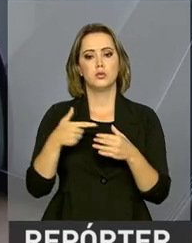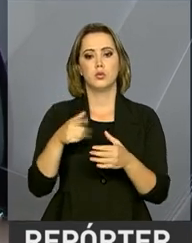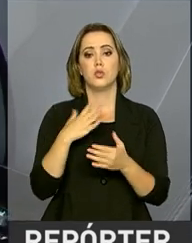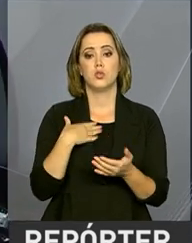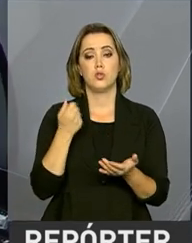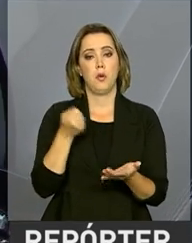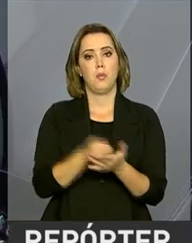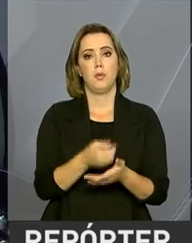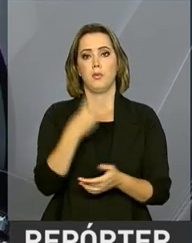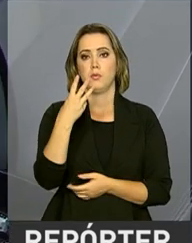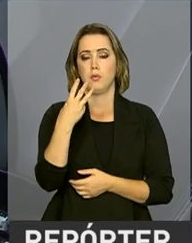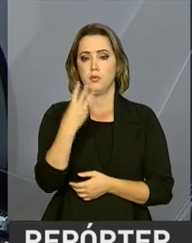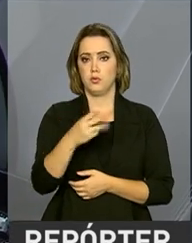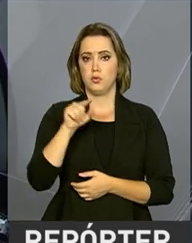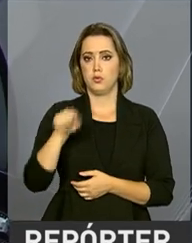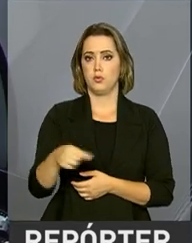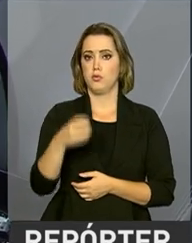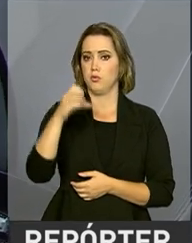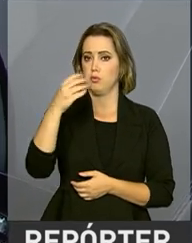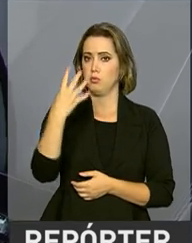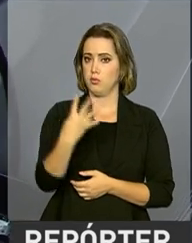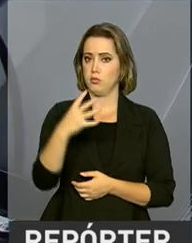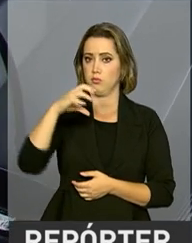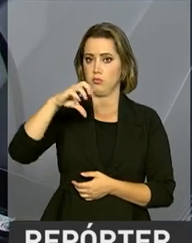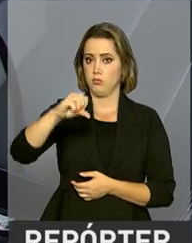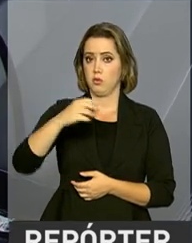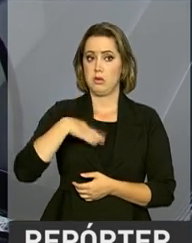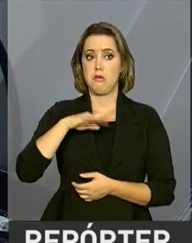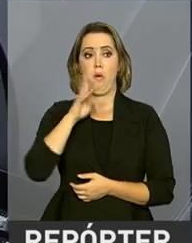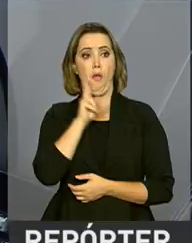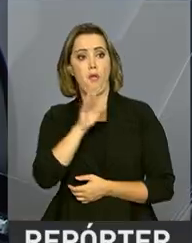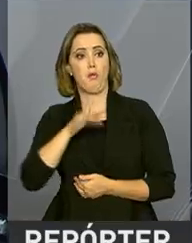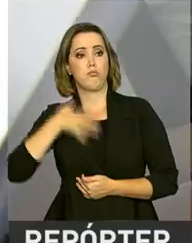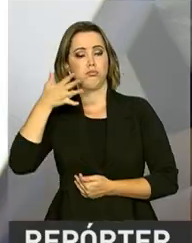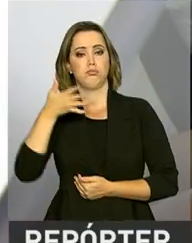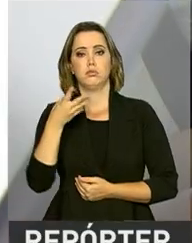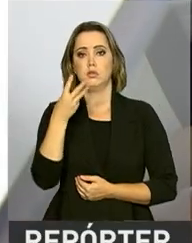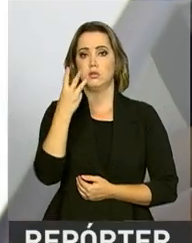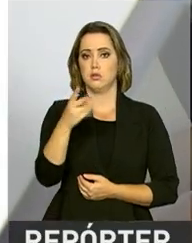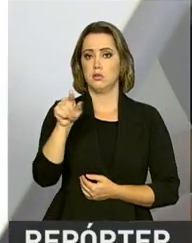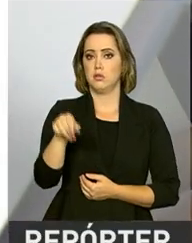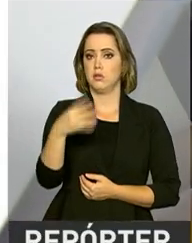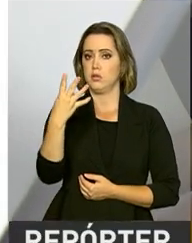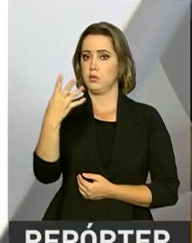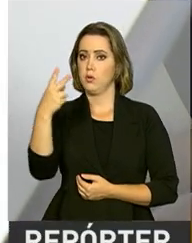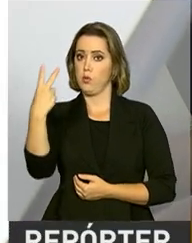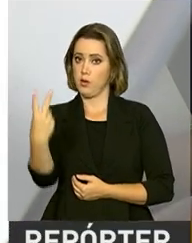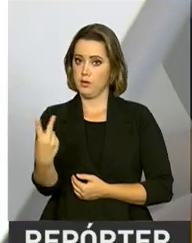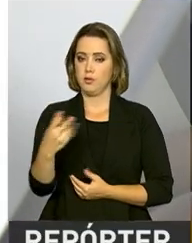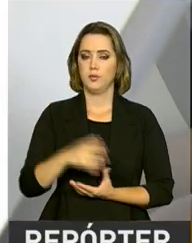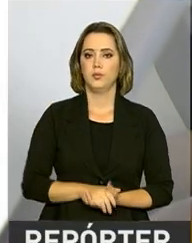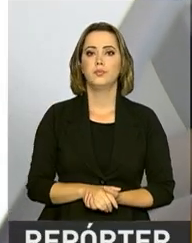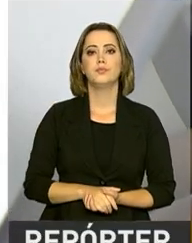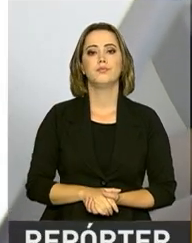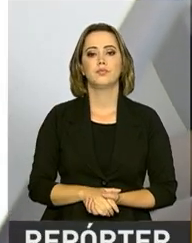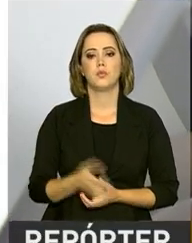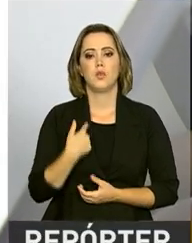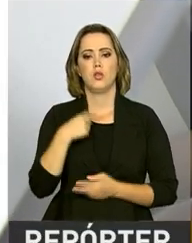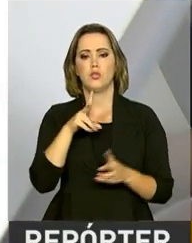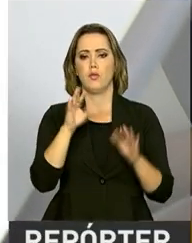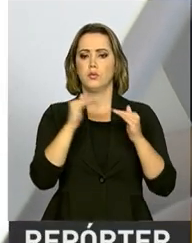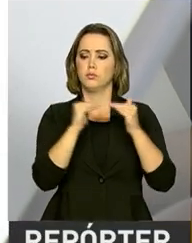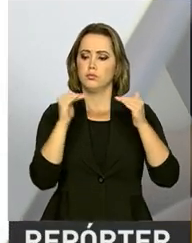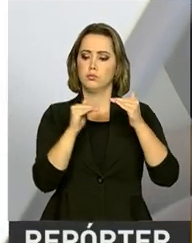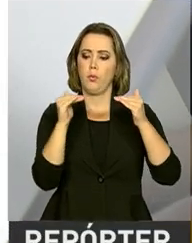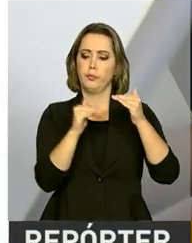49 tô pegando esse posto aqui hoje que vem a surpresa 3 42 já percebemos uma queda de preços já tem umas duas semanas